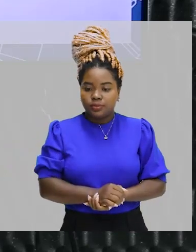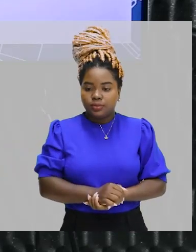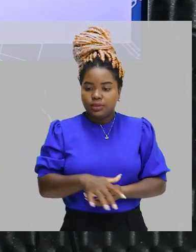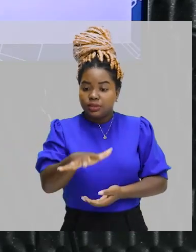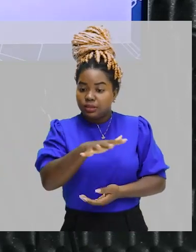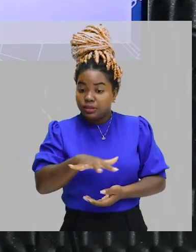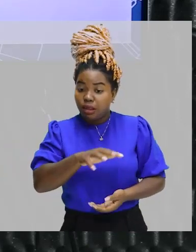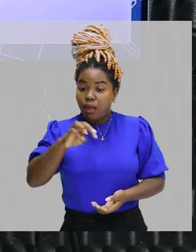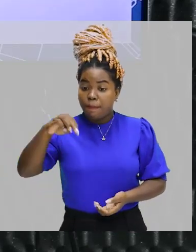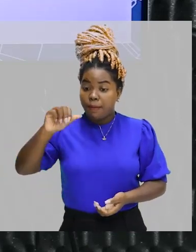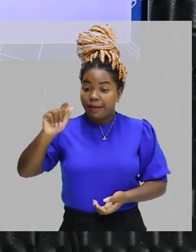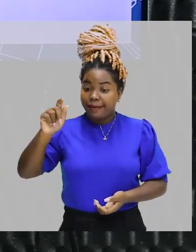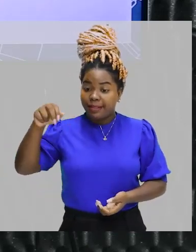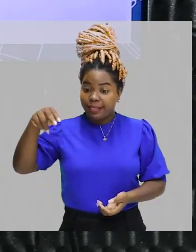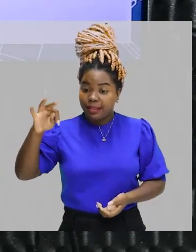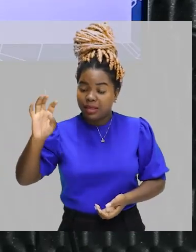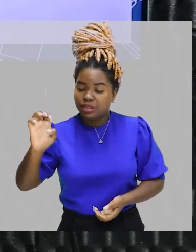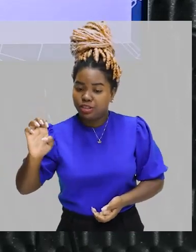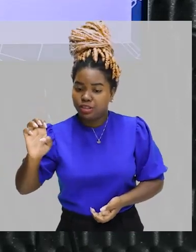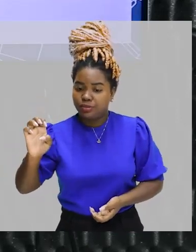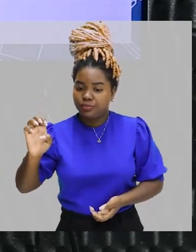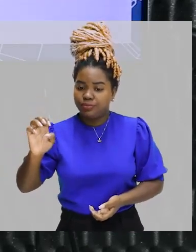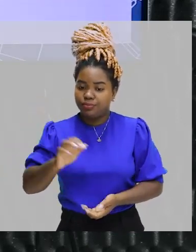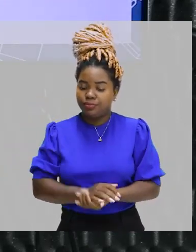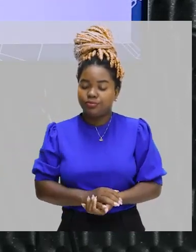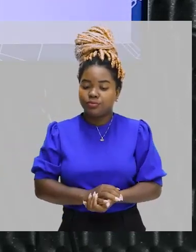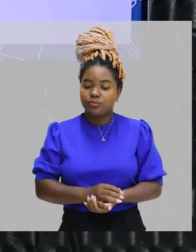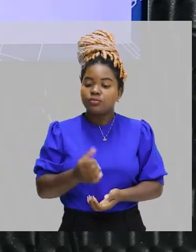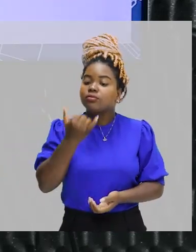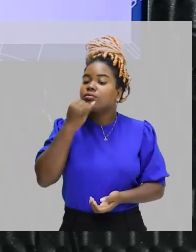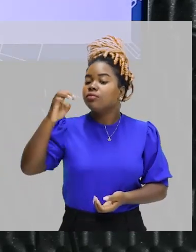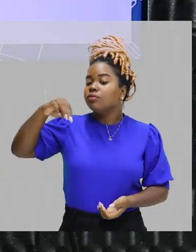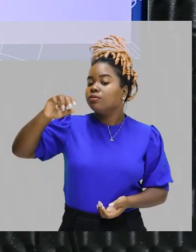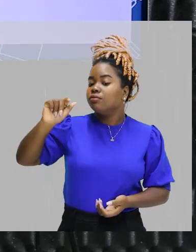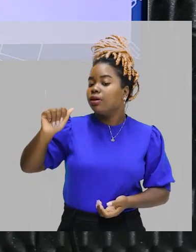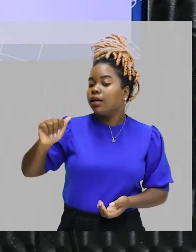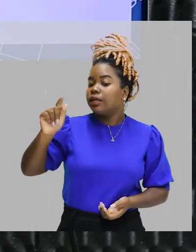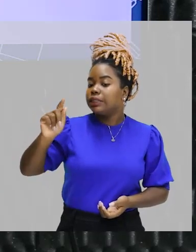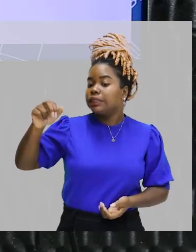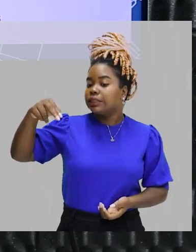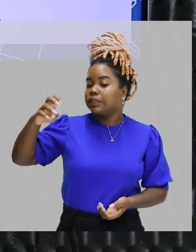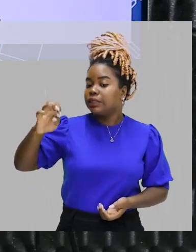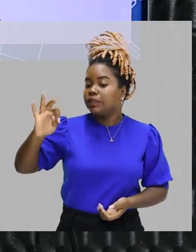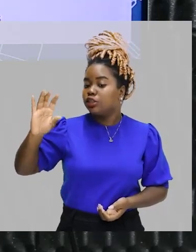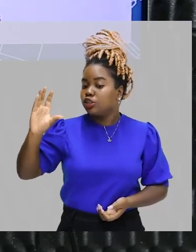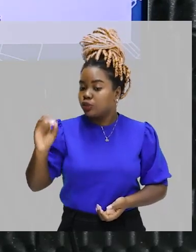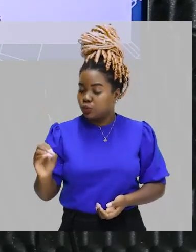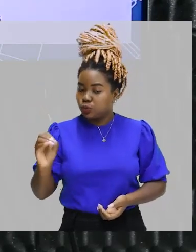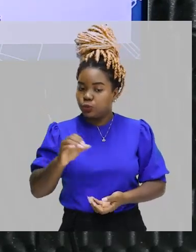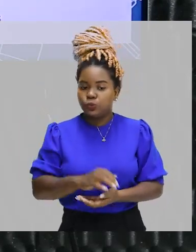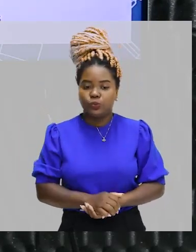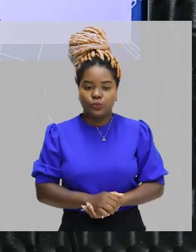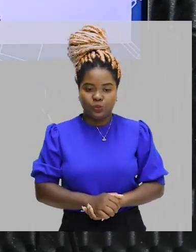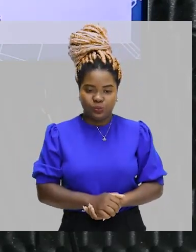para isso, para poder manter essa curvatura nos movimentos, certo?